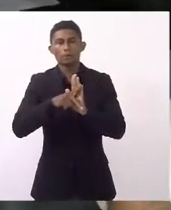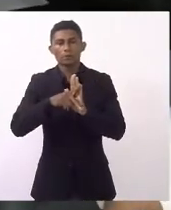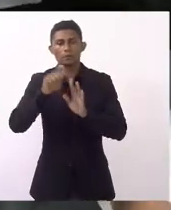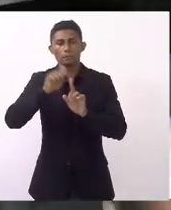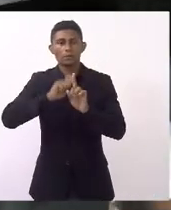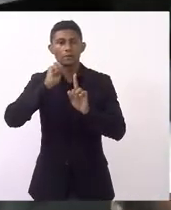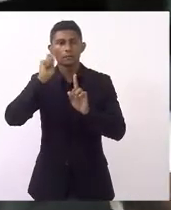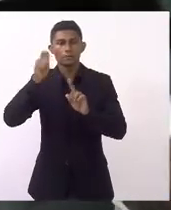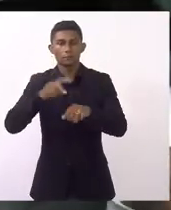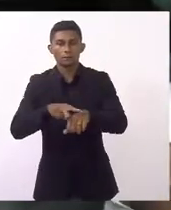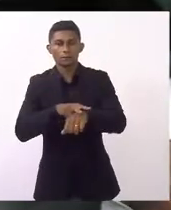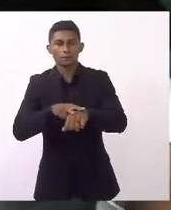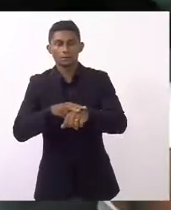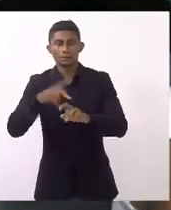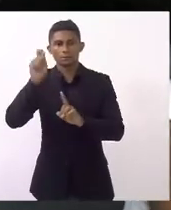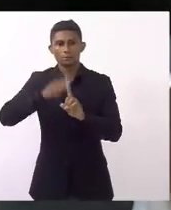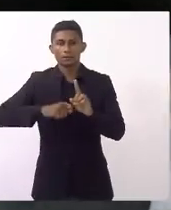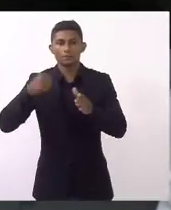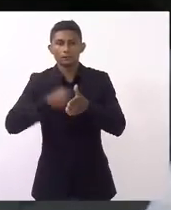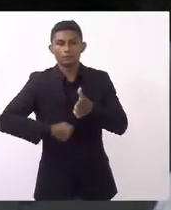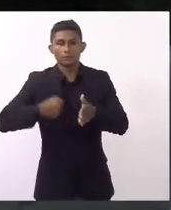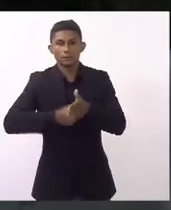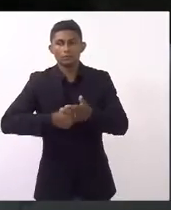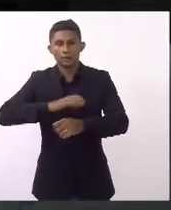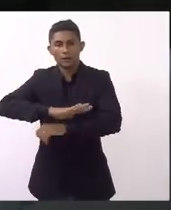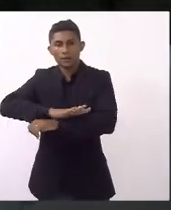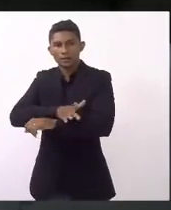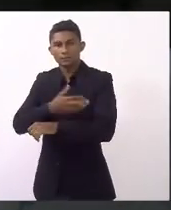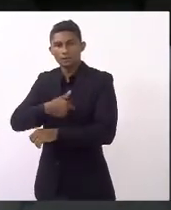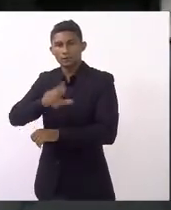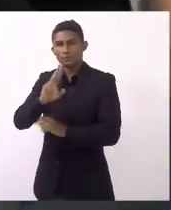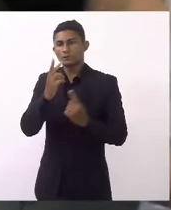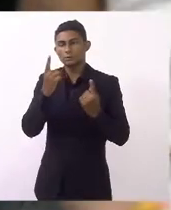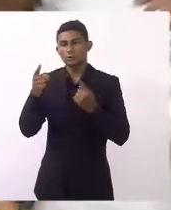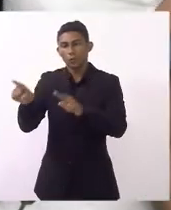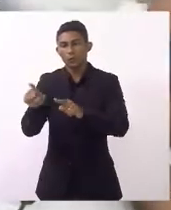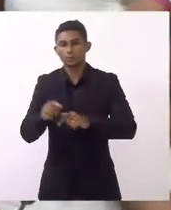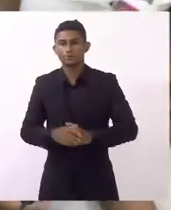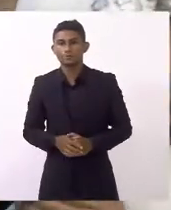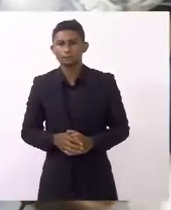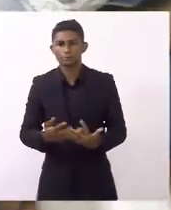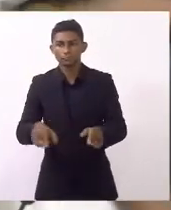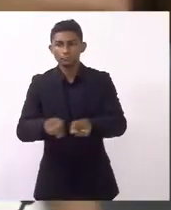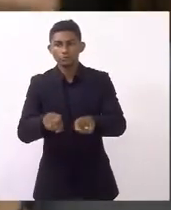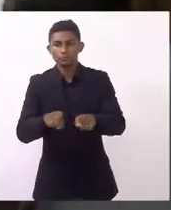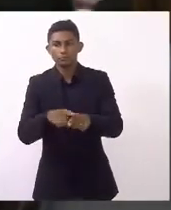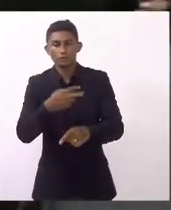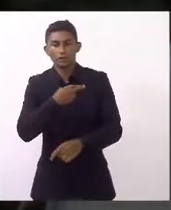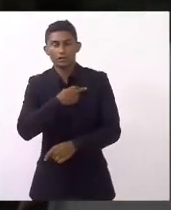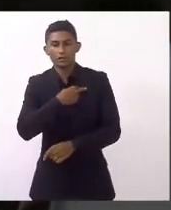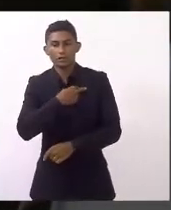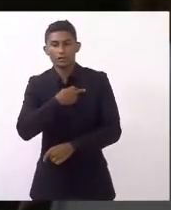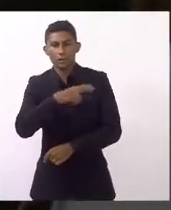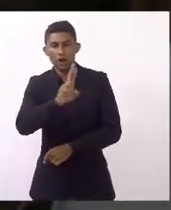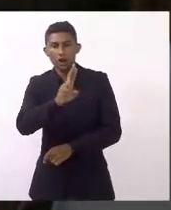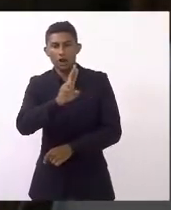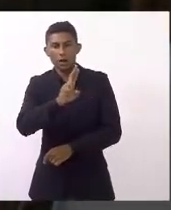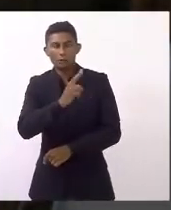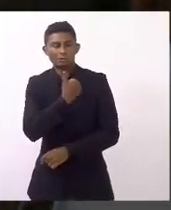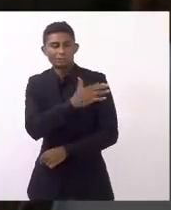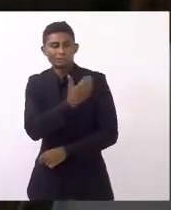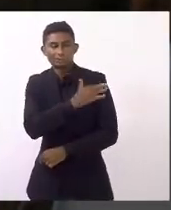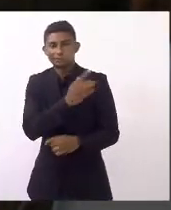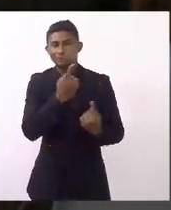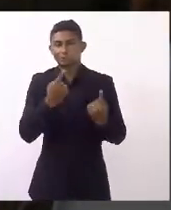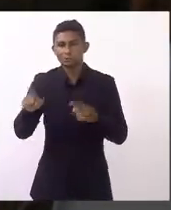mês de luta de combate ao racismo religioso de combate à intolerância religiosa essa